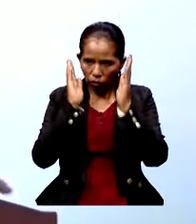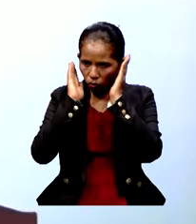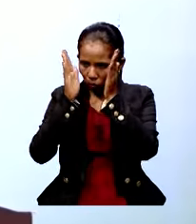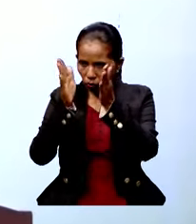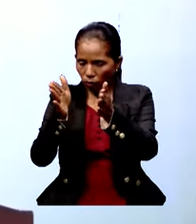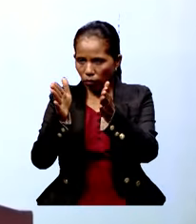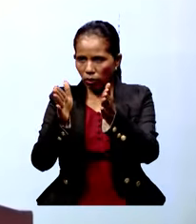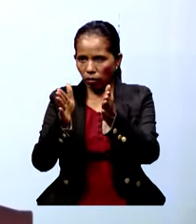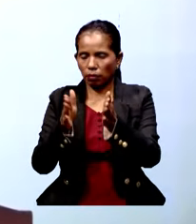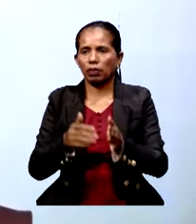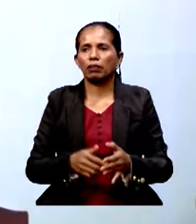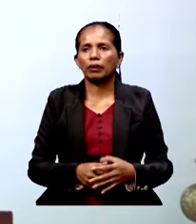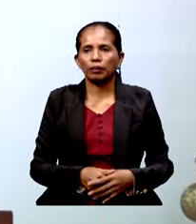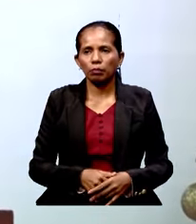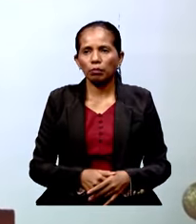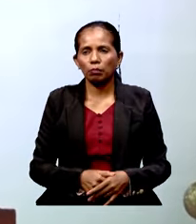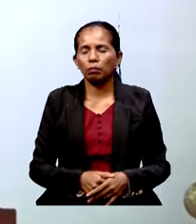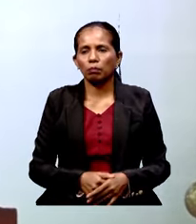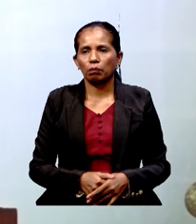Itubaia.